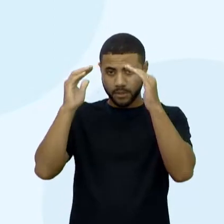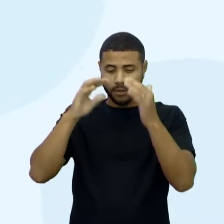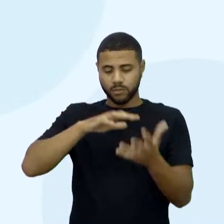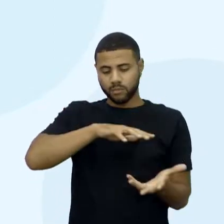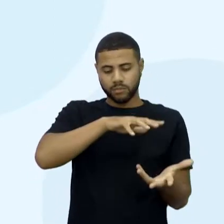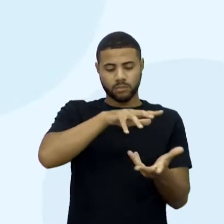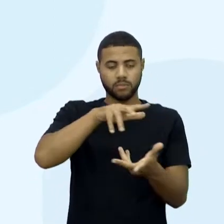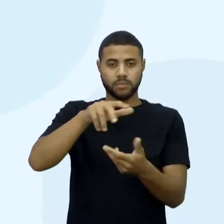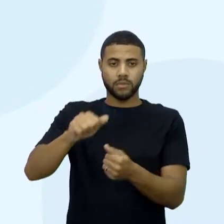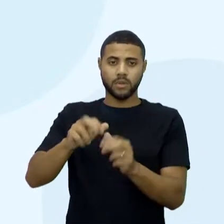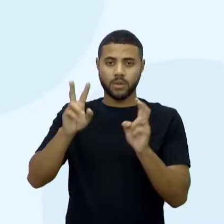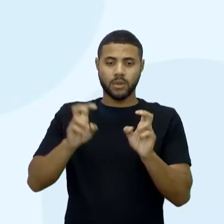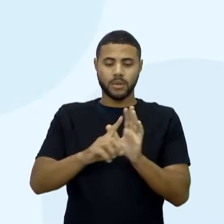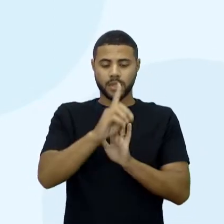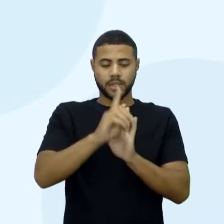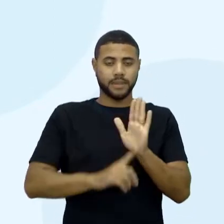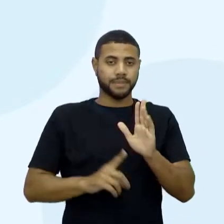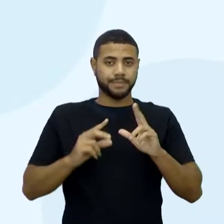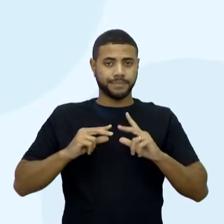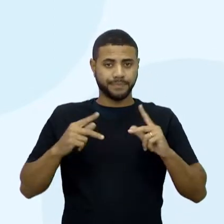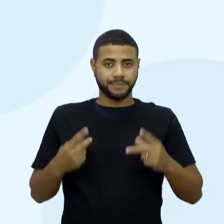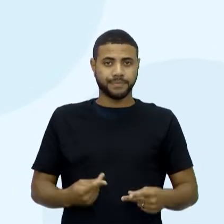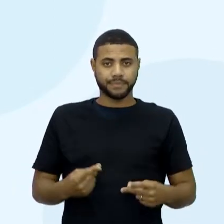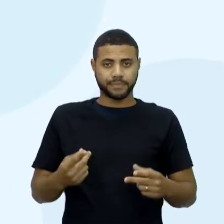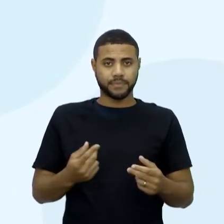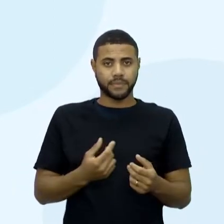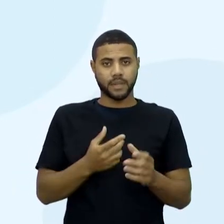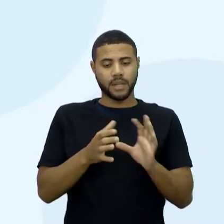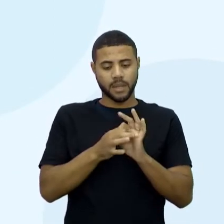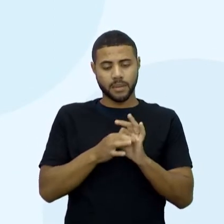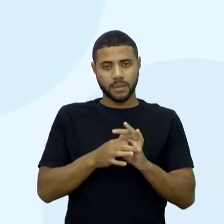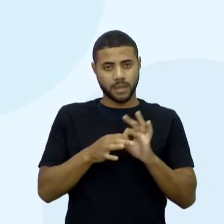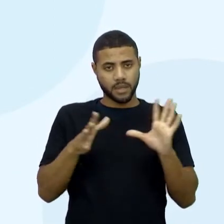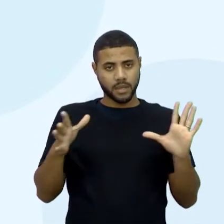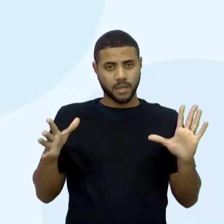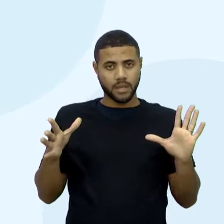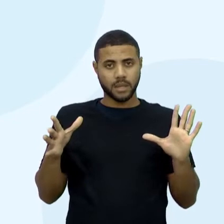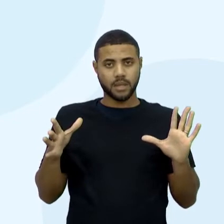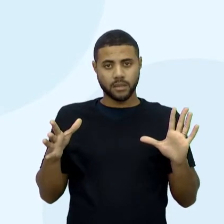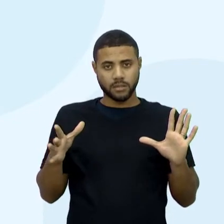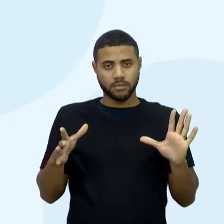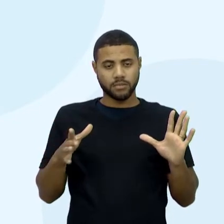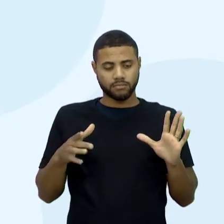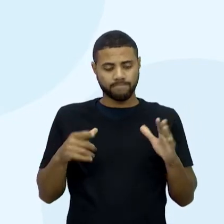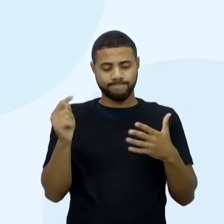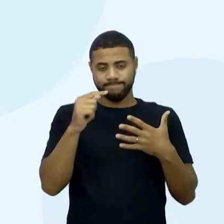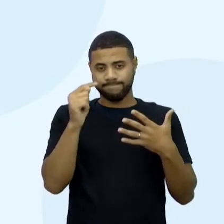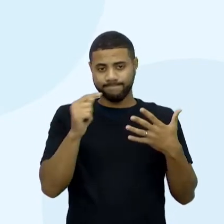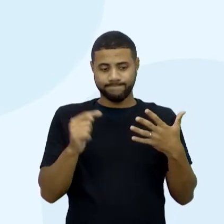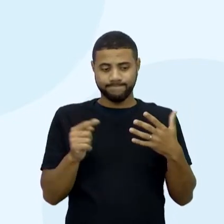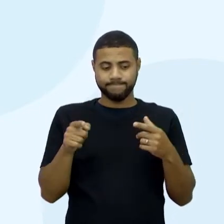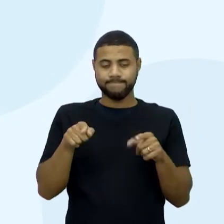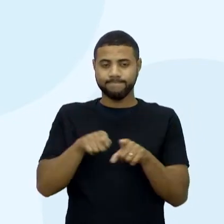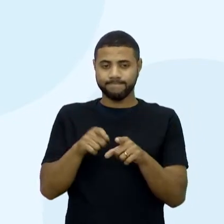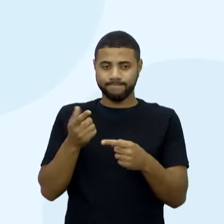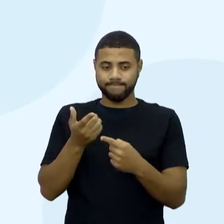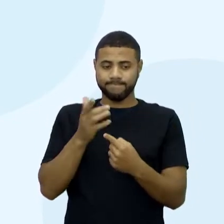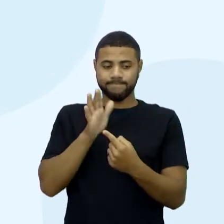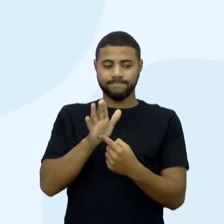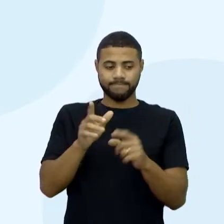universais pelos direitos humanos e liberdades fundamentais, e reconhecendo